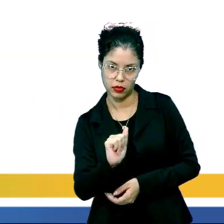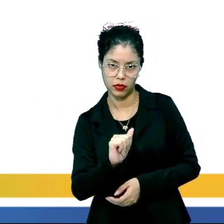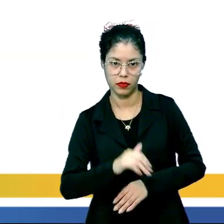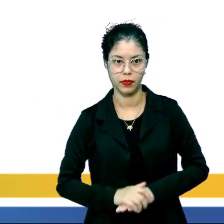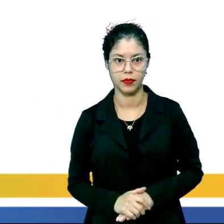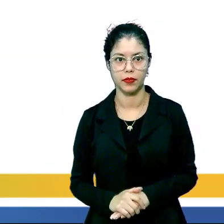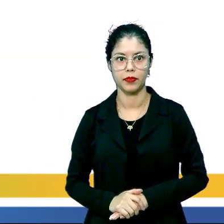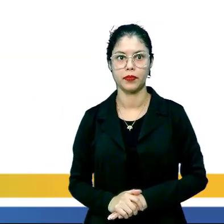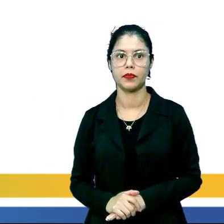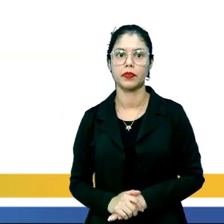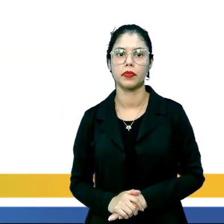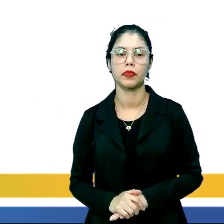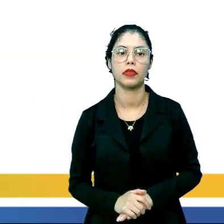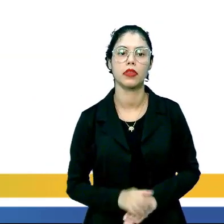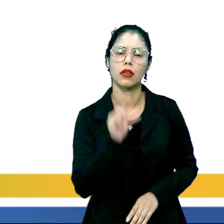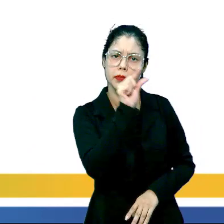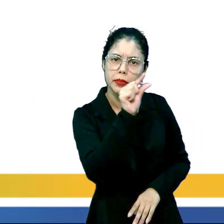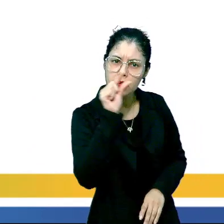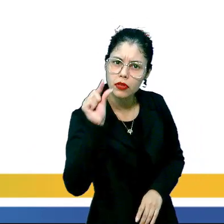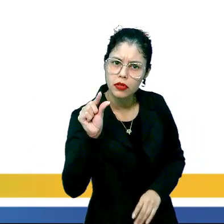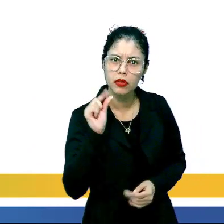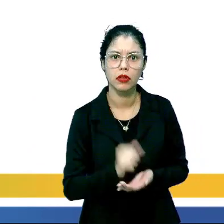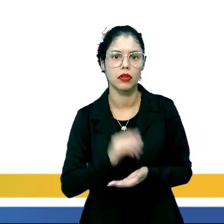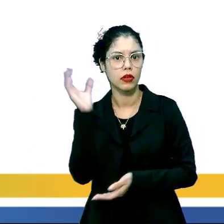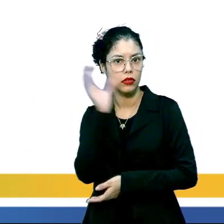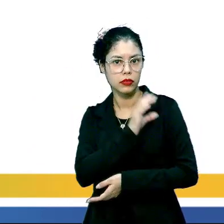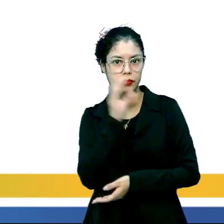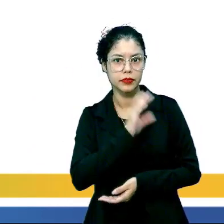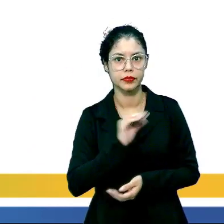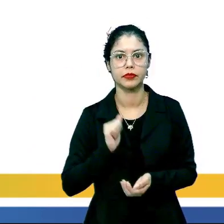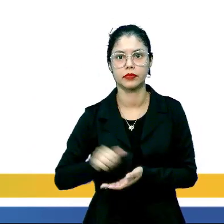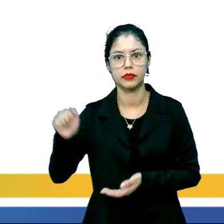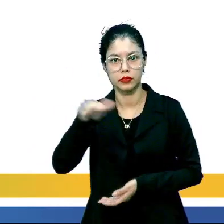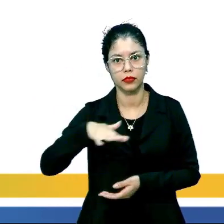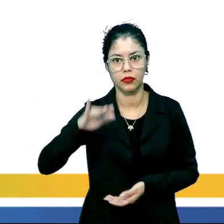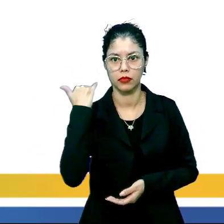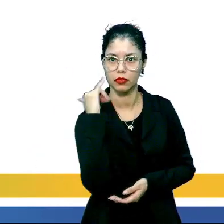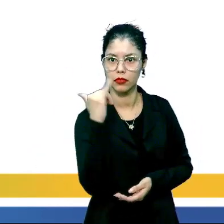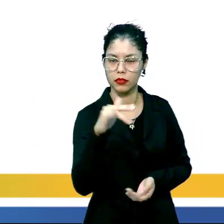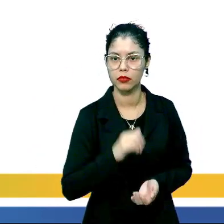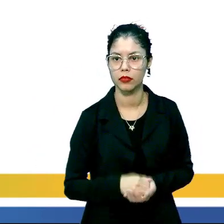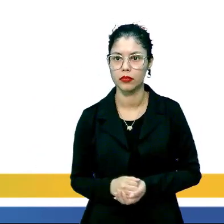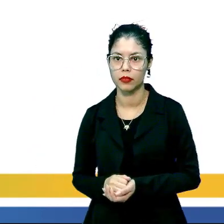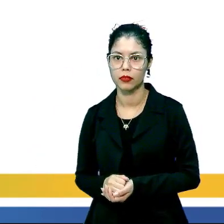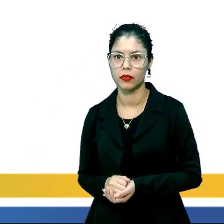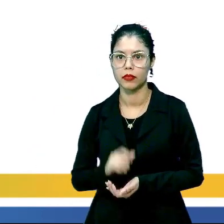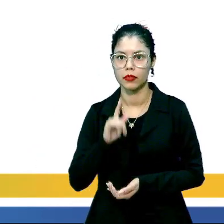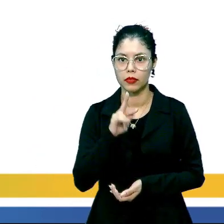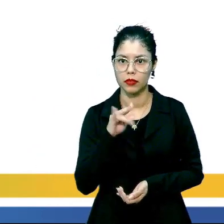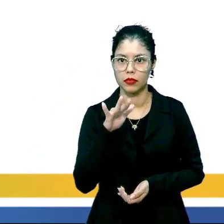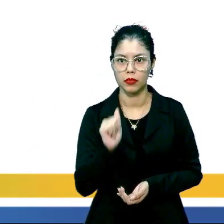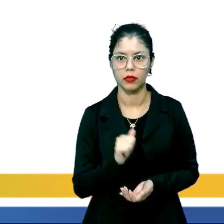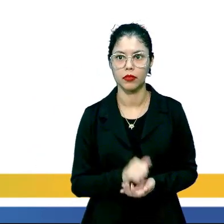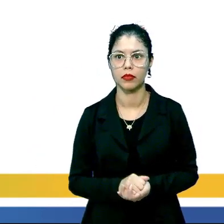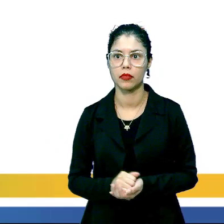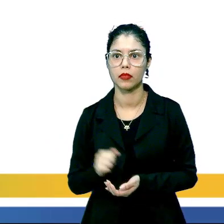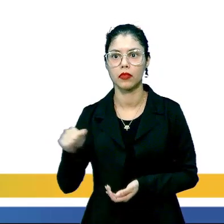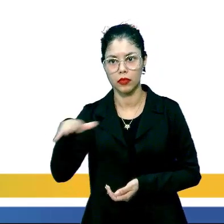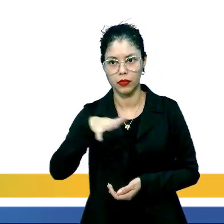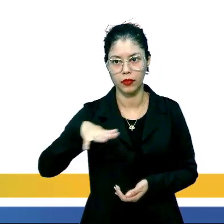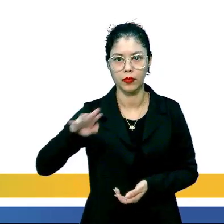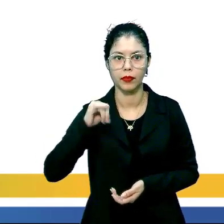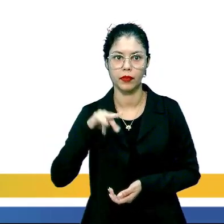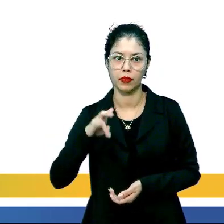de circunferência. As partículas são aceleradas por campos elétricos e guiadas